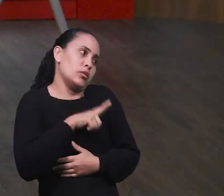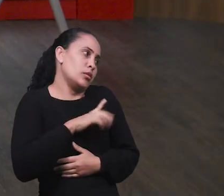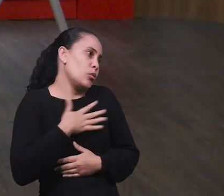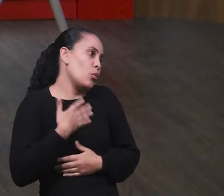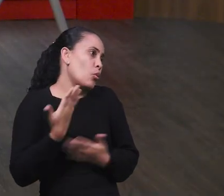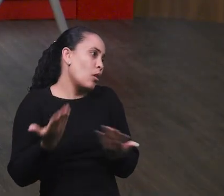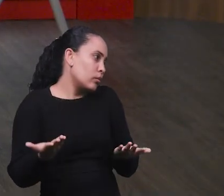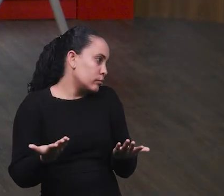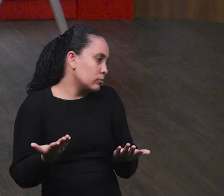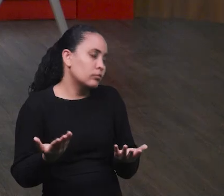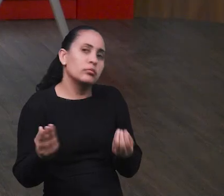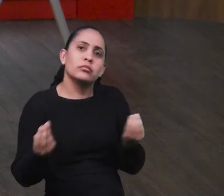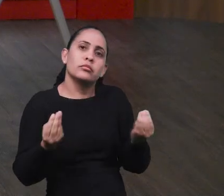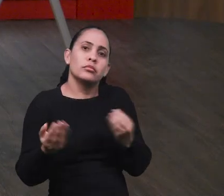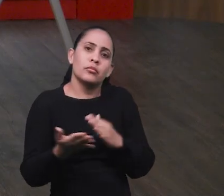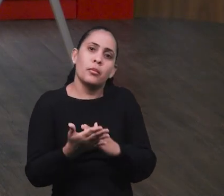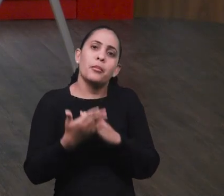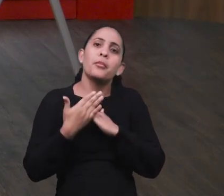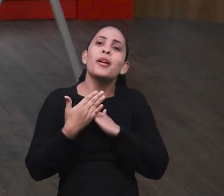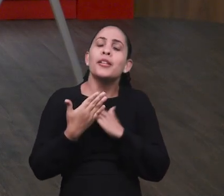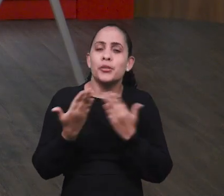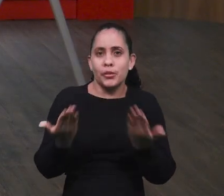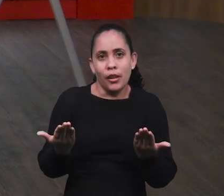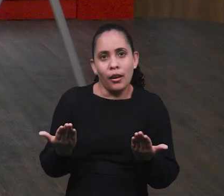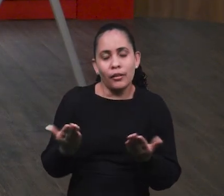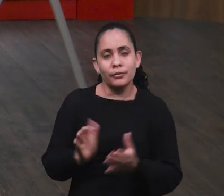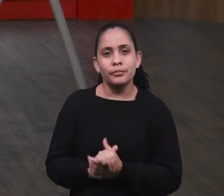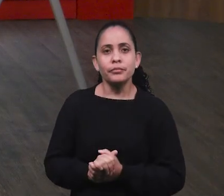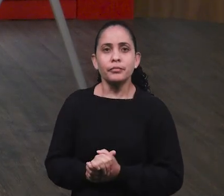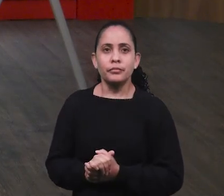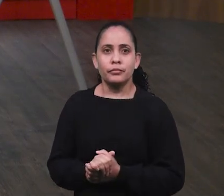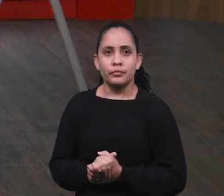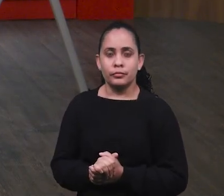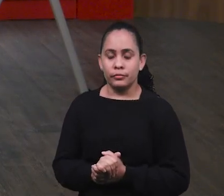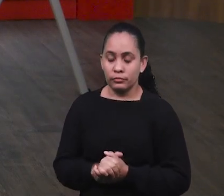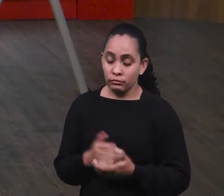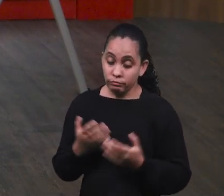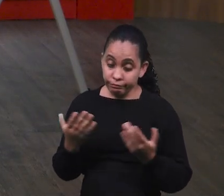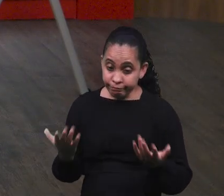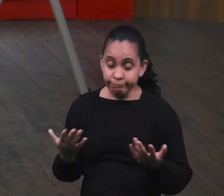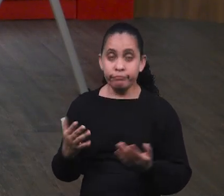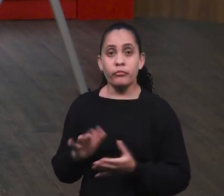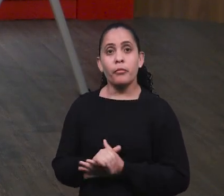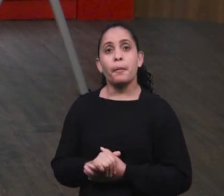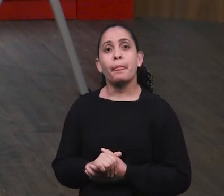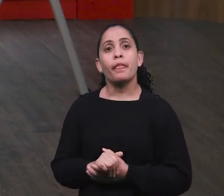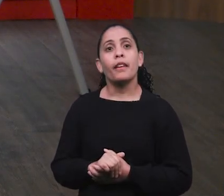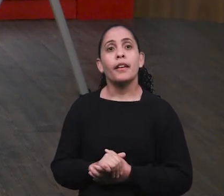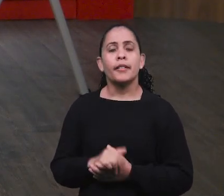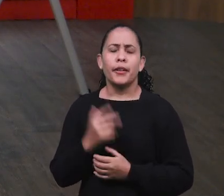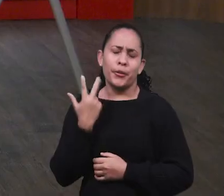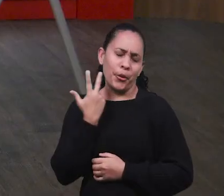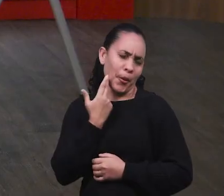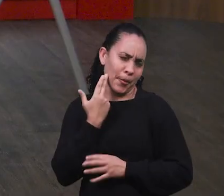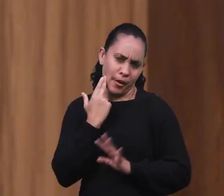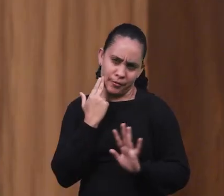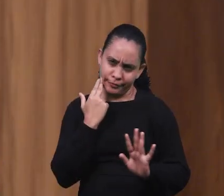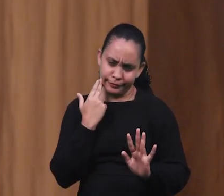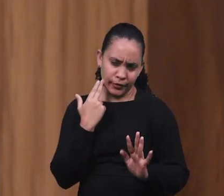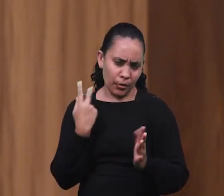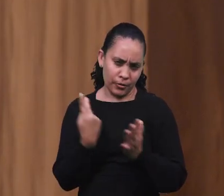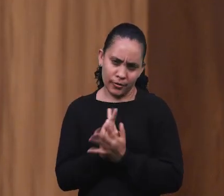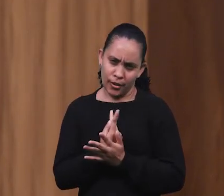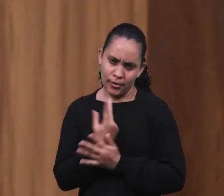consigo. Quais as dicas que você teria para passar para quem nos ouve? Claro, isso é muito comum, porque